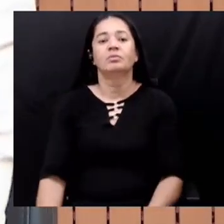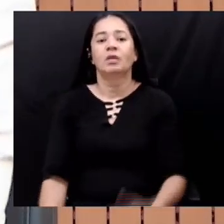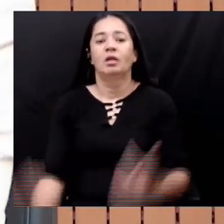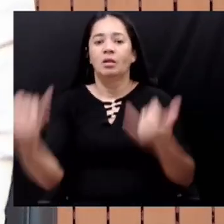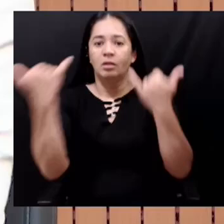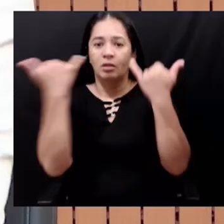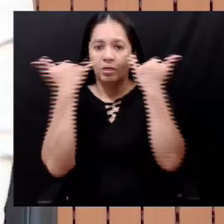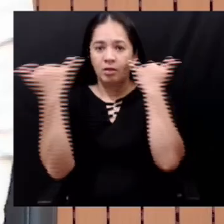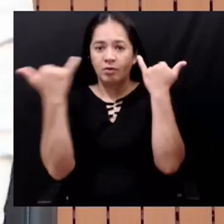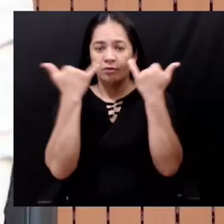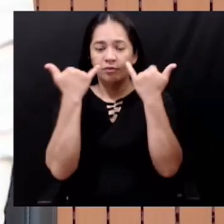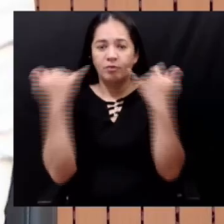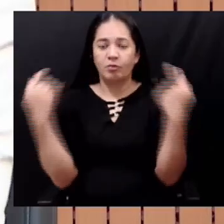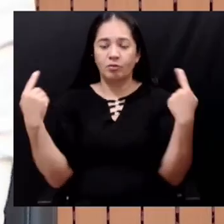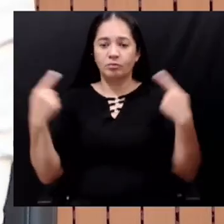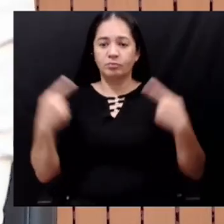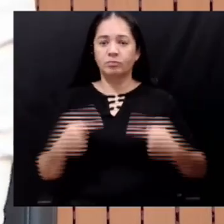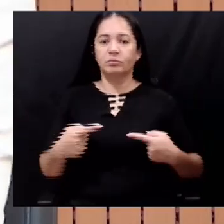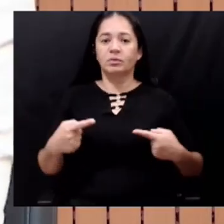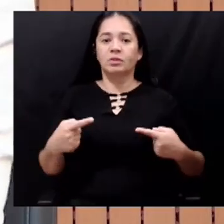desafios para nós, né?